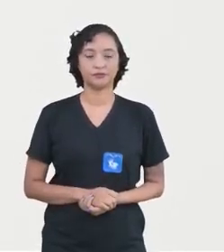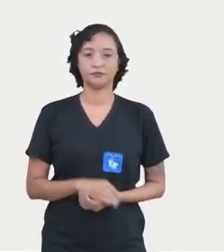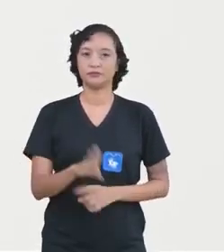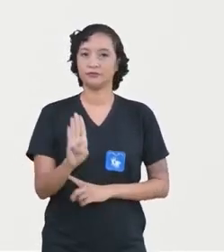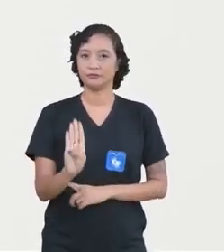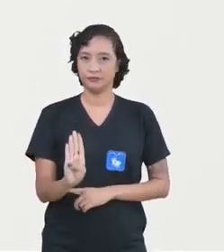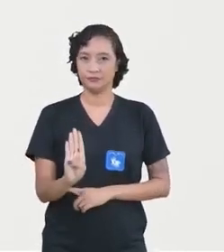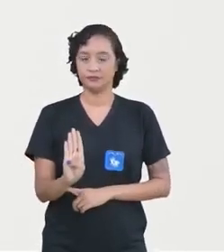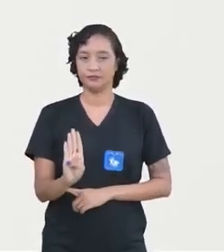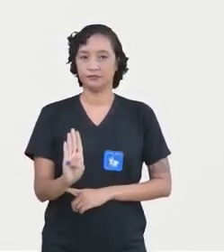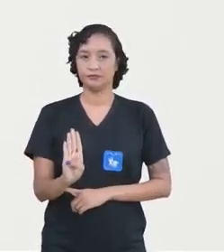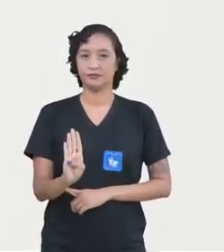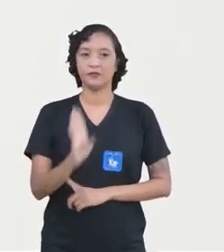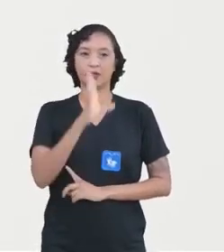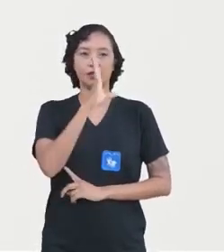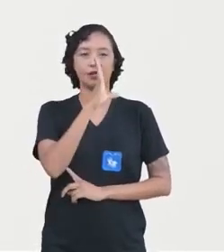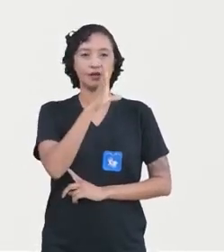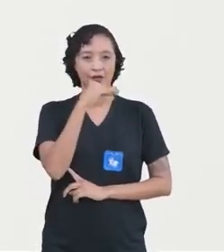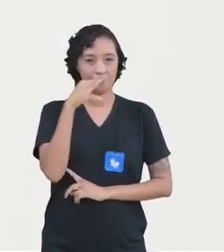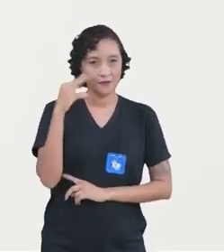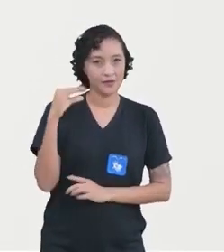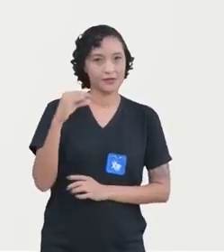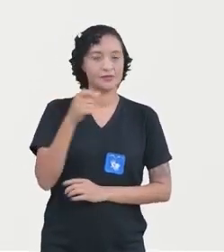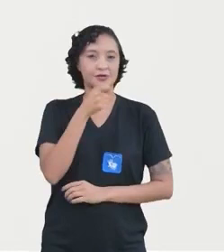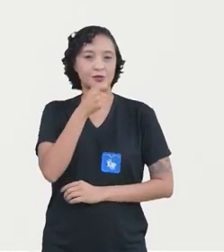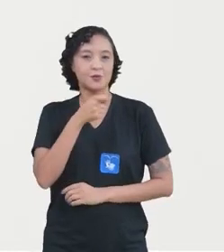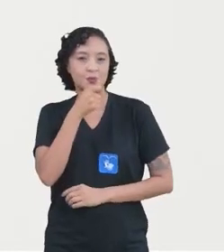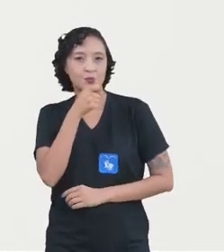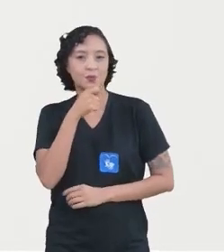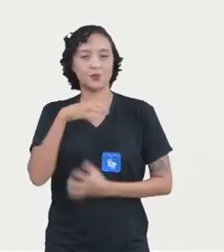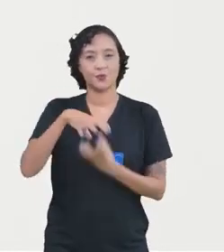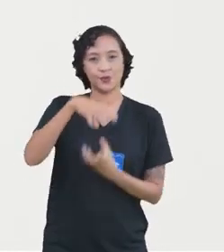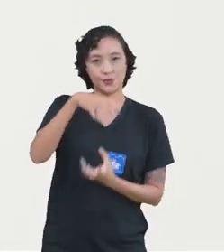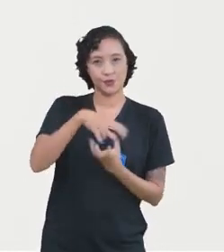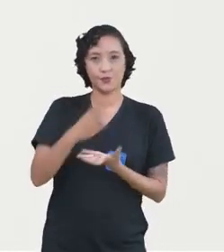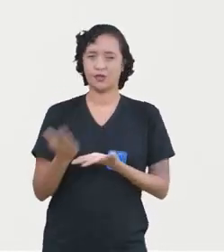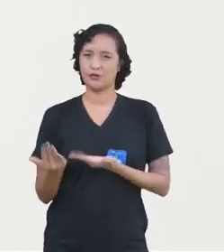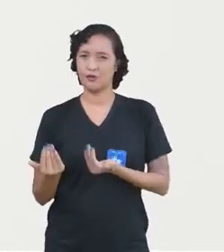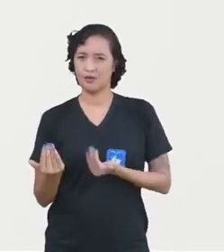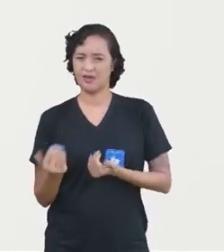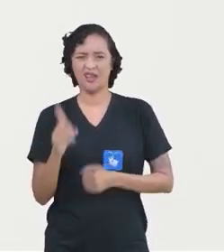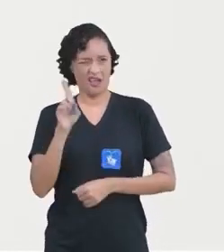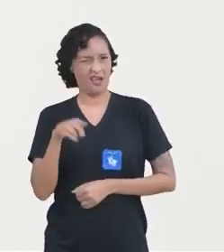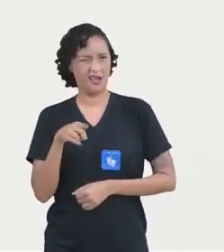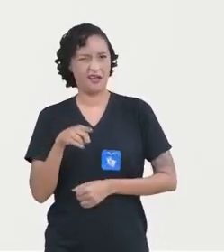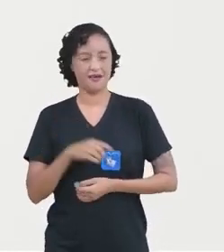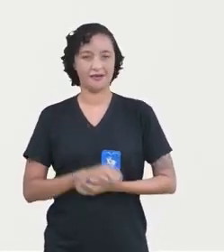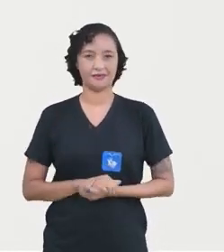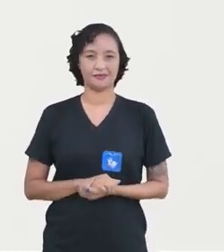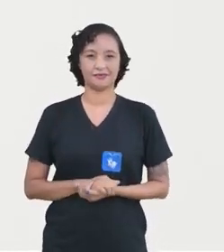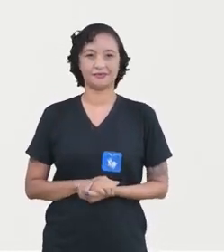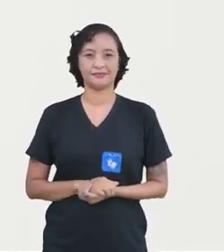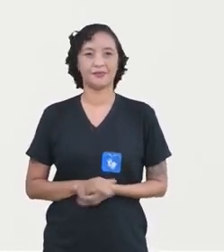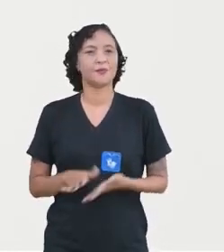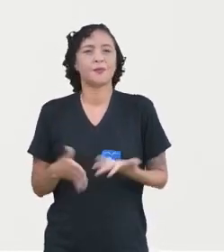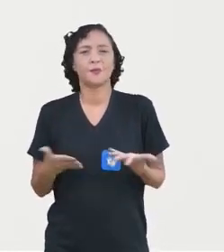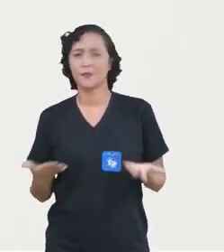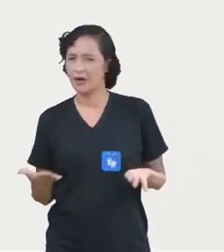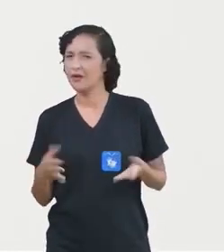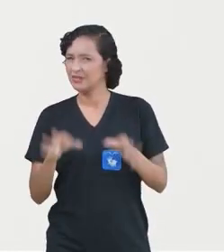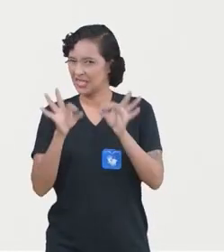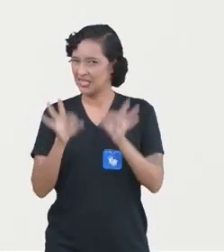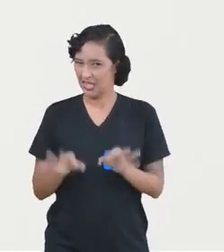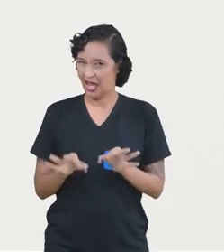B, infância, idoso, adulto e adolescência. Será que é essa fase? Será que é essa sequência